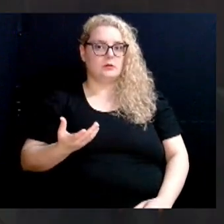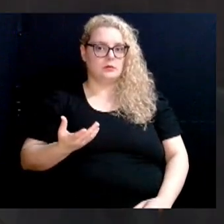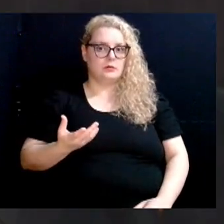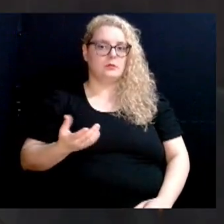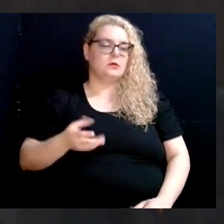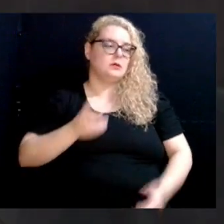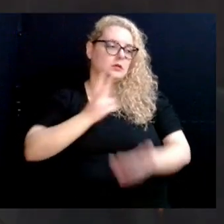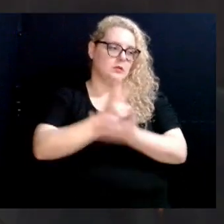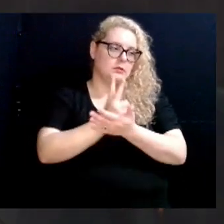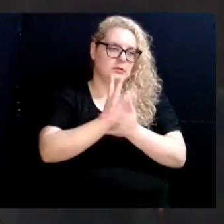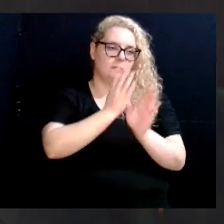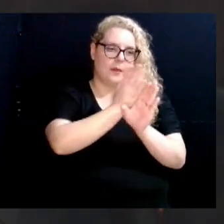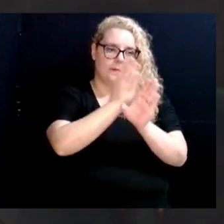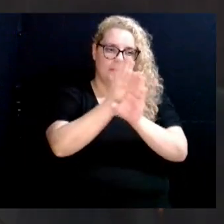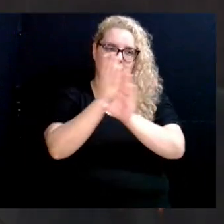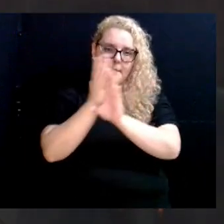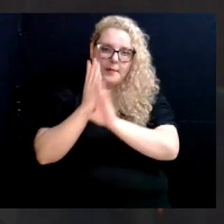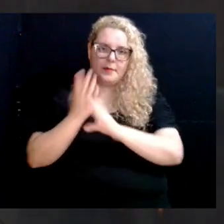isso, sabe?